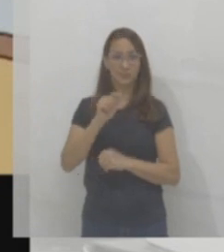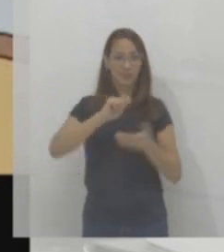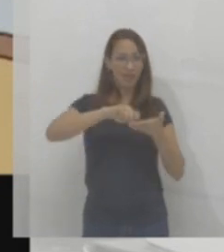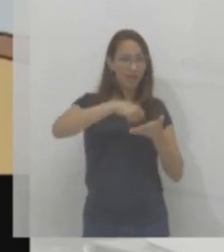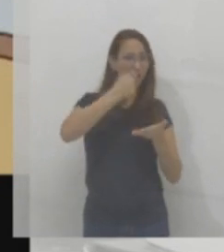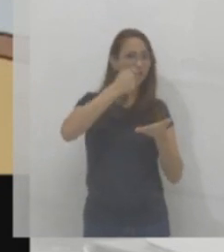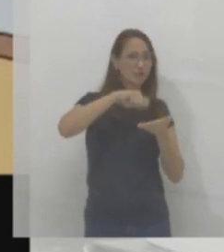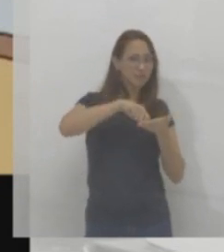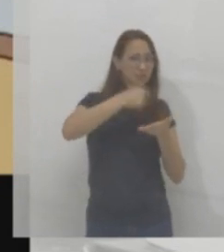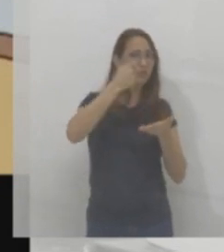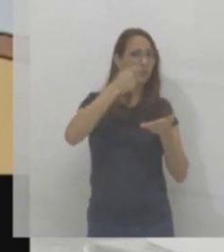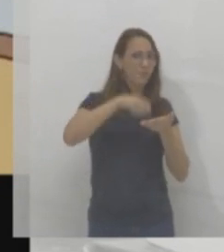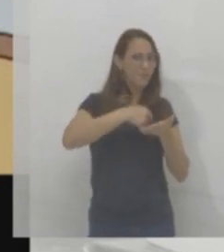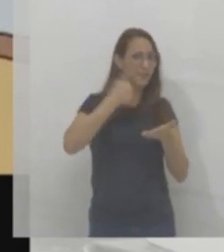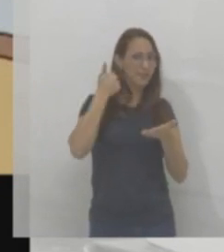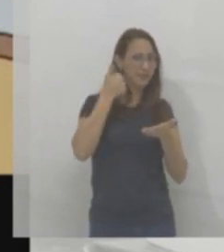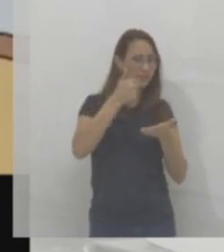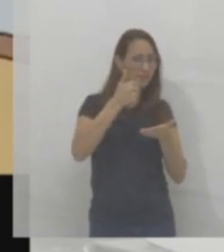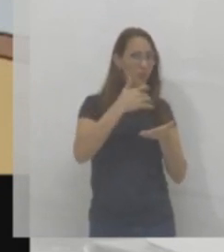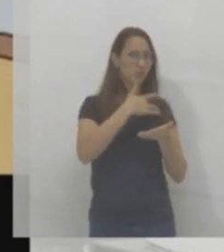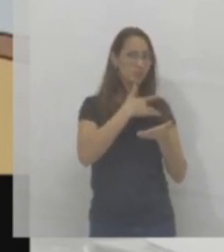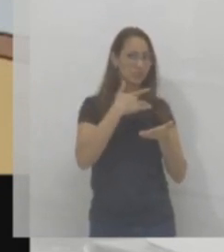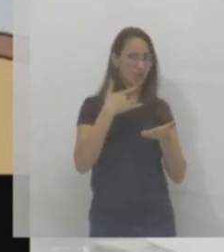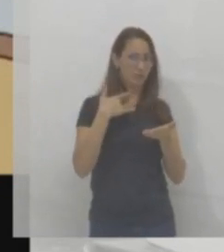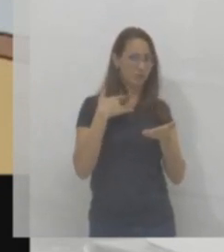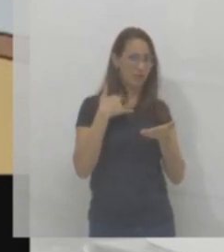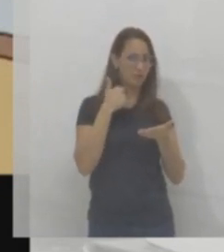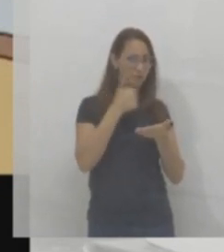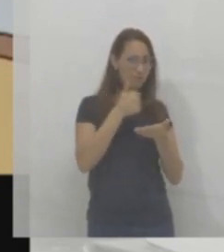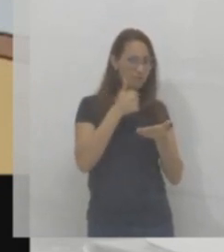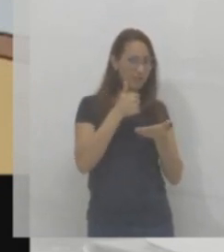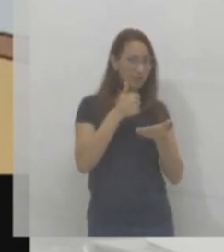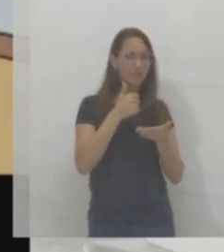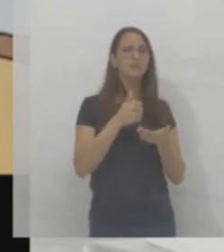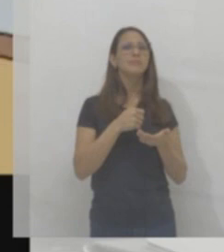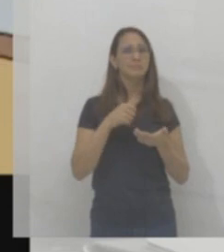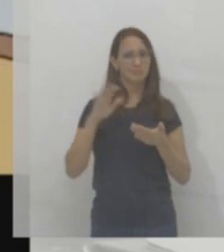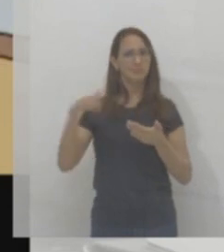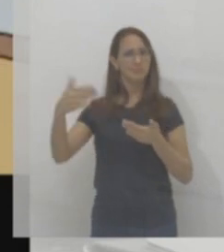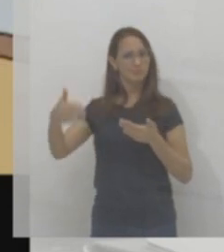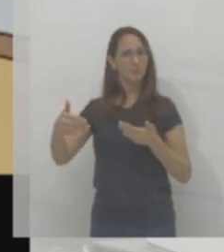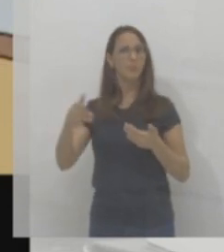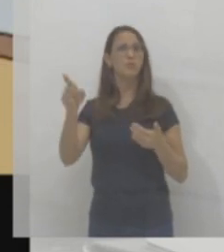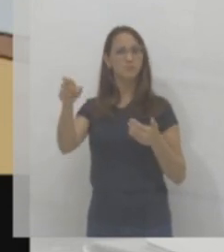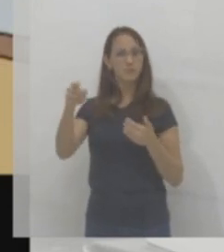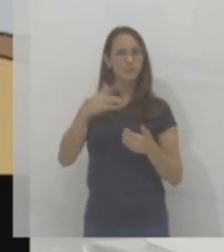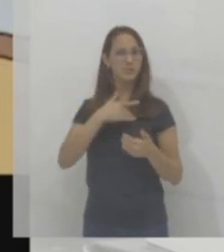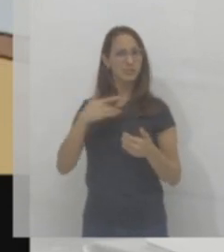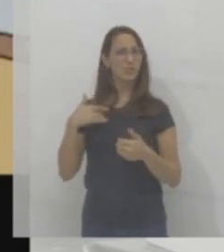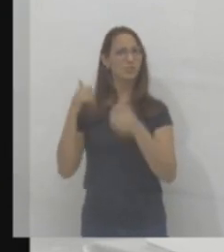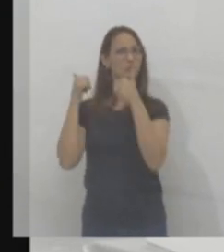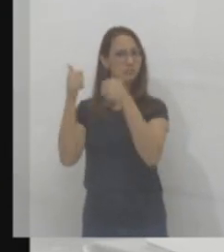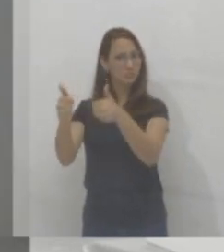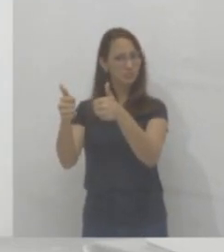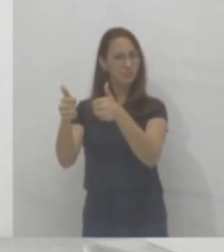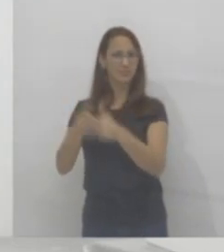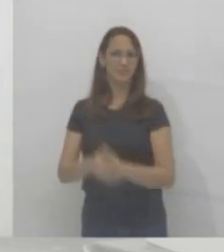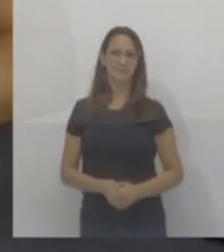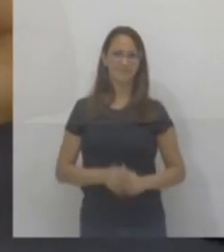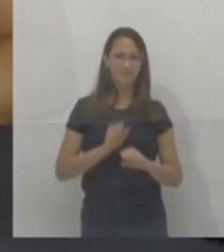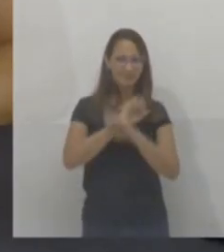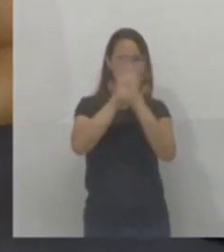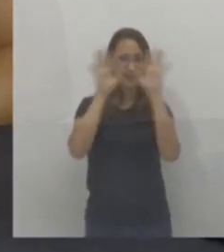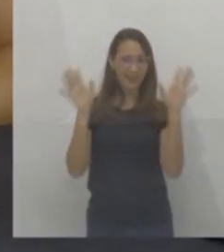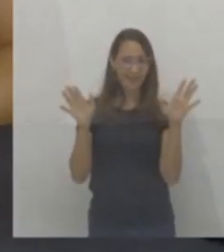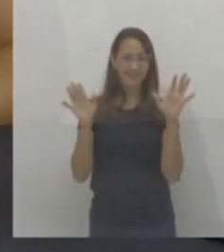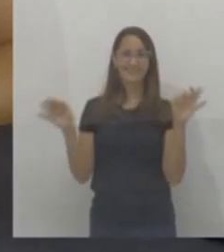comer comida saudável. Healthy food, comida saudável. Ficou claro isso então? Então aqui nós estamos encerrando mais